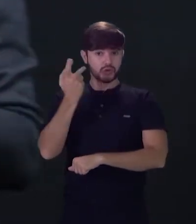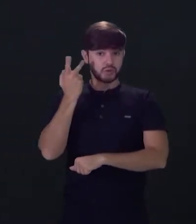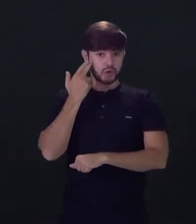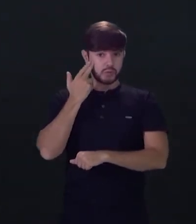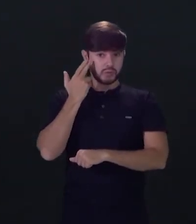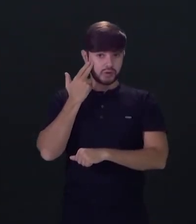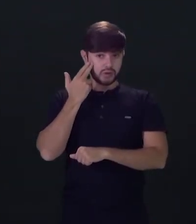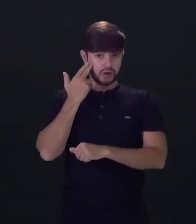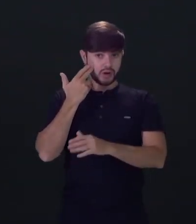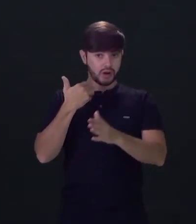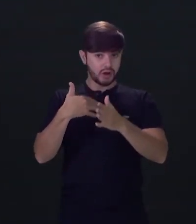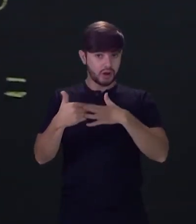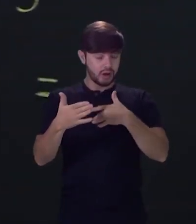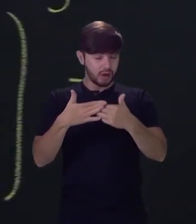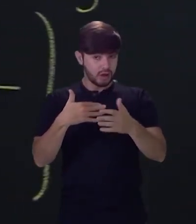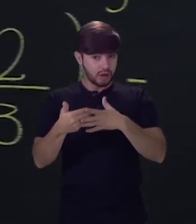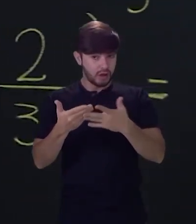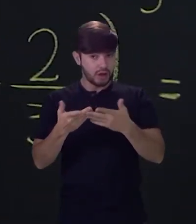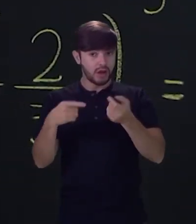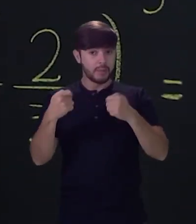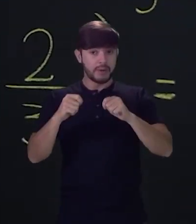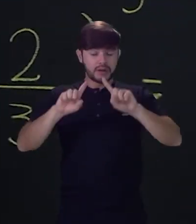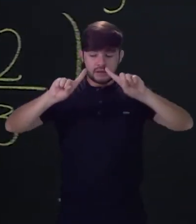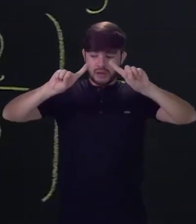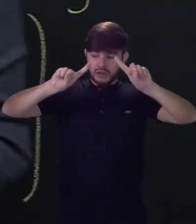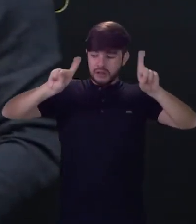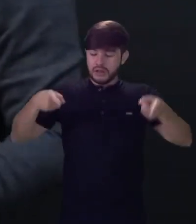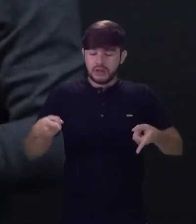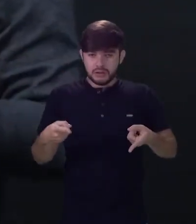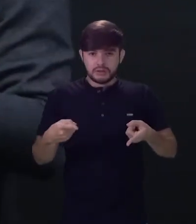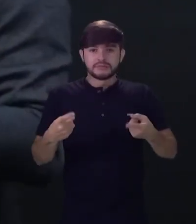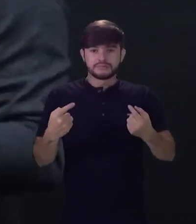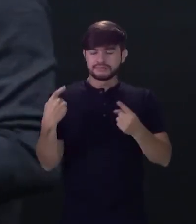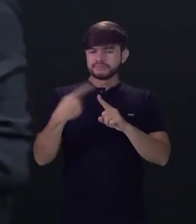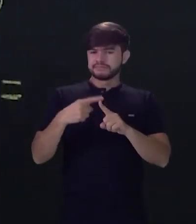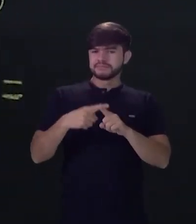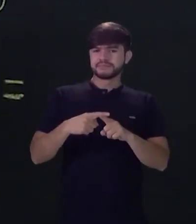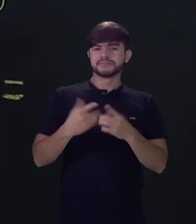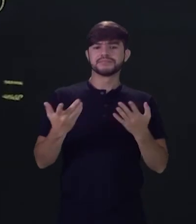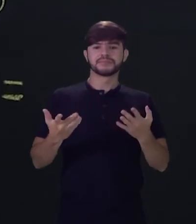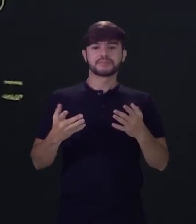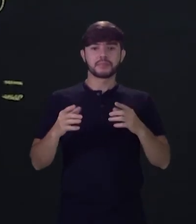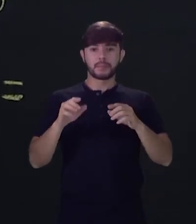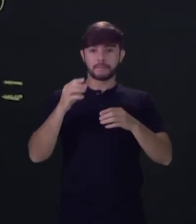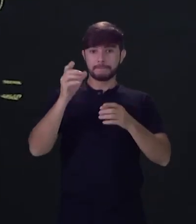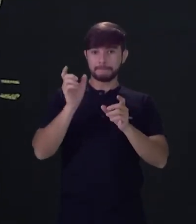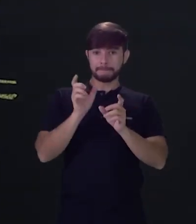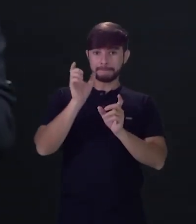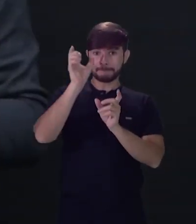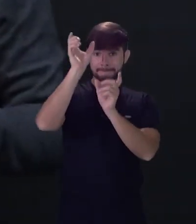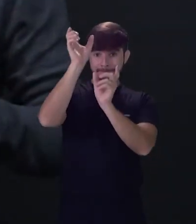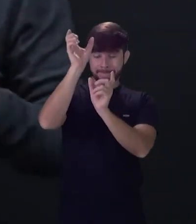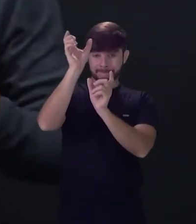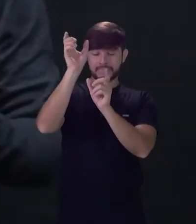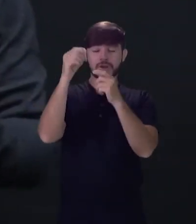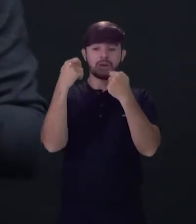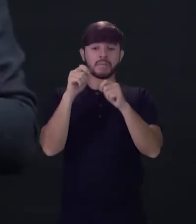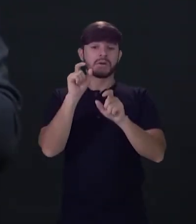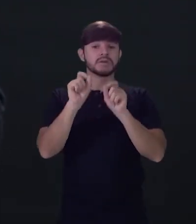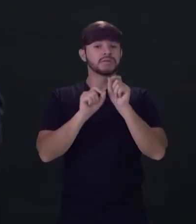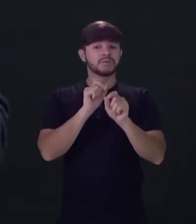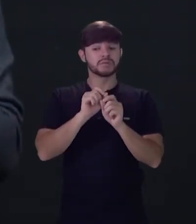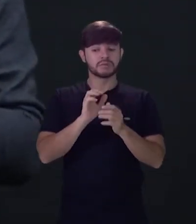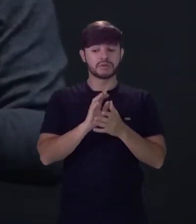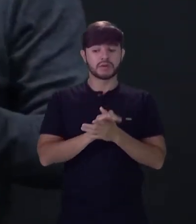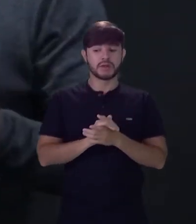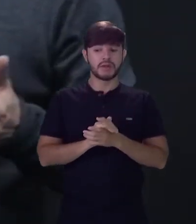fração, é importante que você o escreva entre parênteses, tá bom? Até porque esse expoente, ele tem que, no caso, ele tem